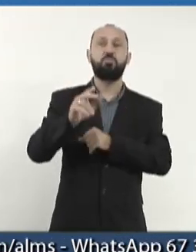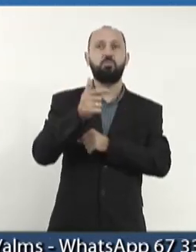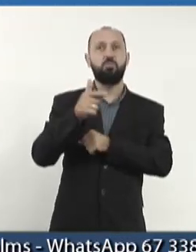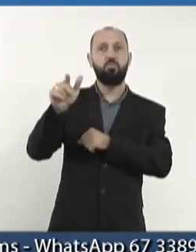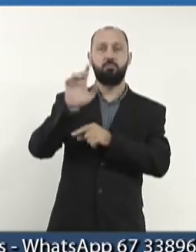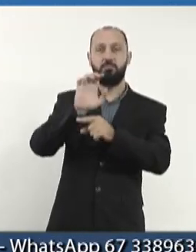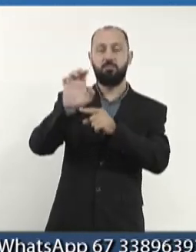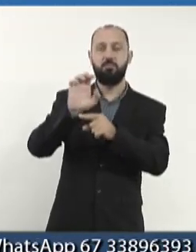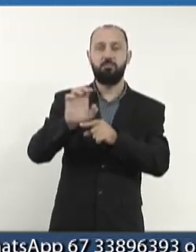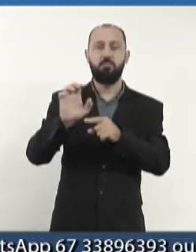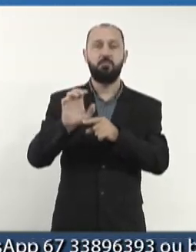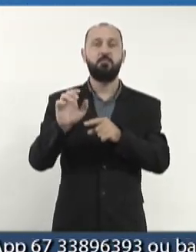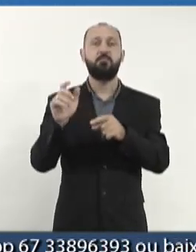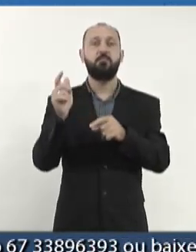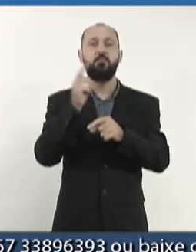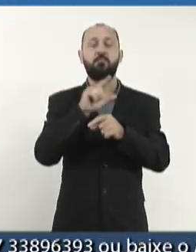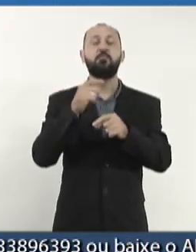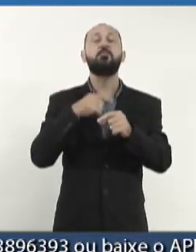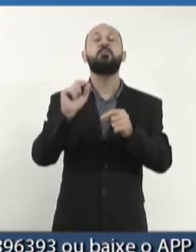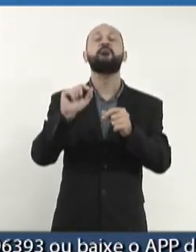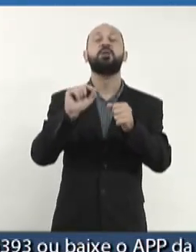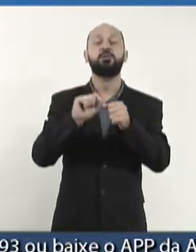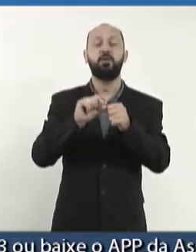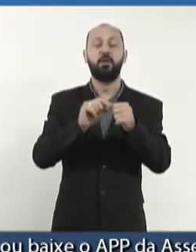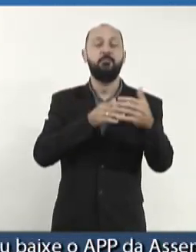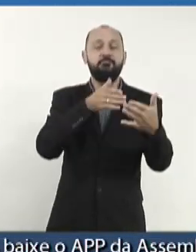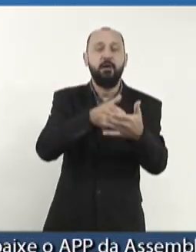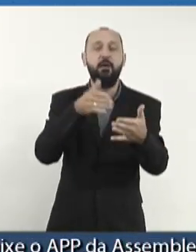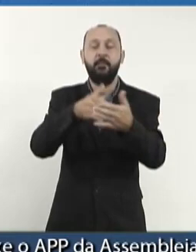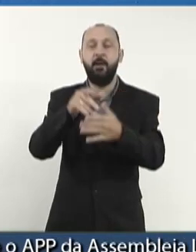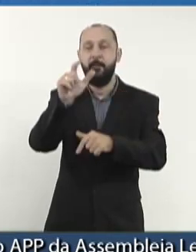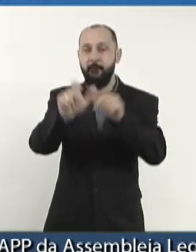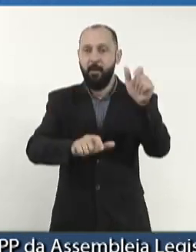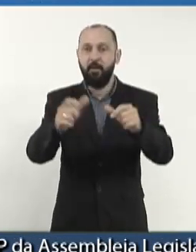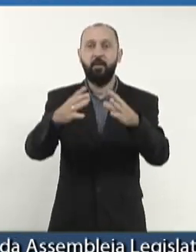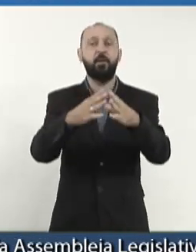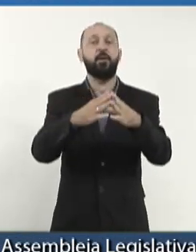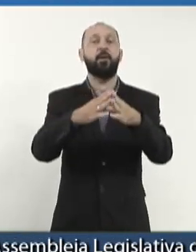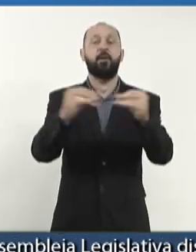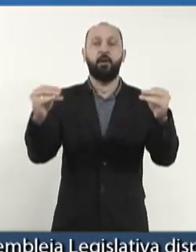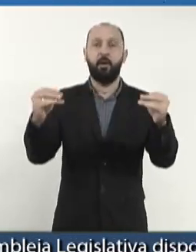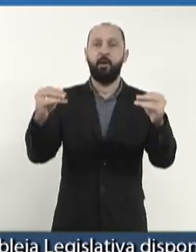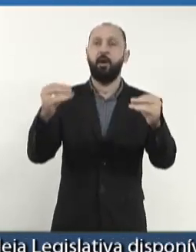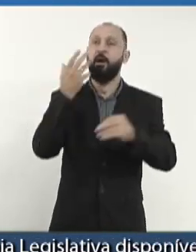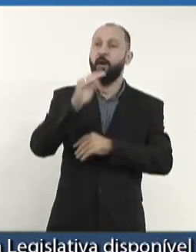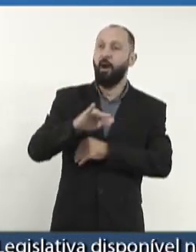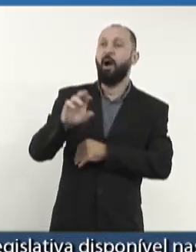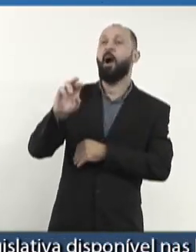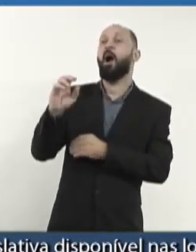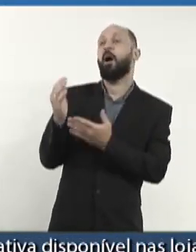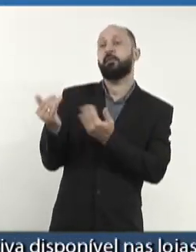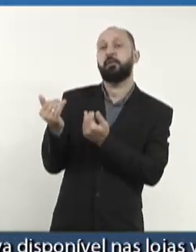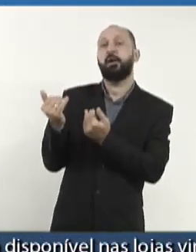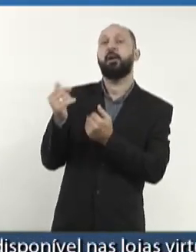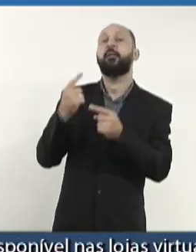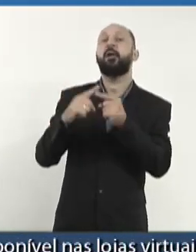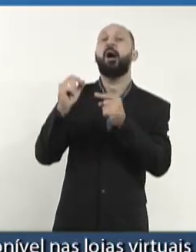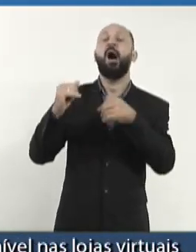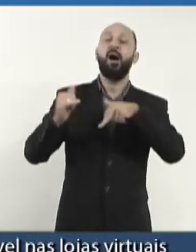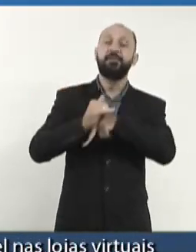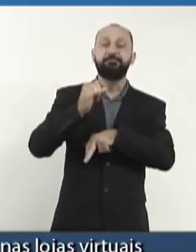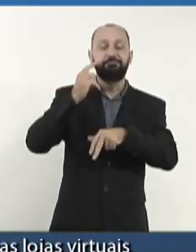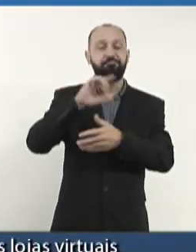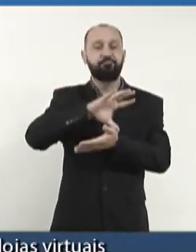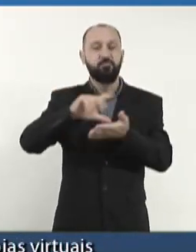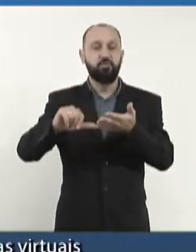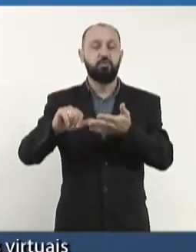outros estados, para impedir o desaparecimento de crianças e jovens que, na maioria das vezes, são vítimas do